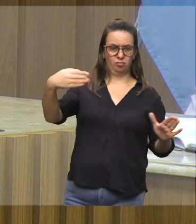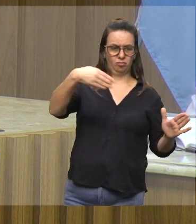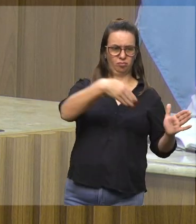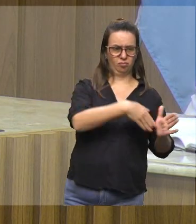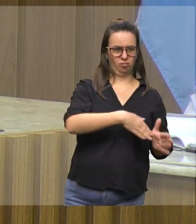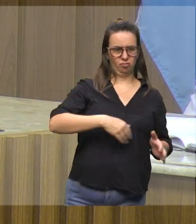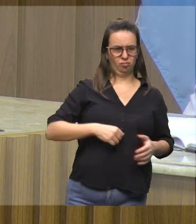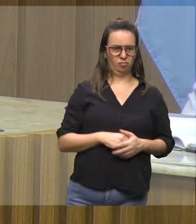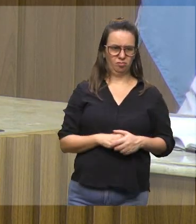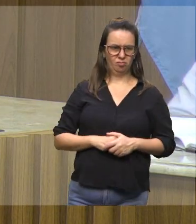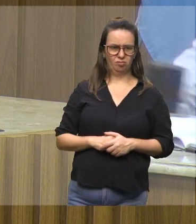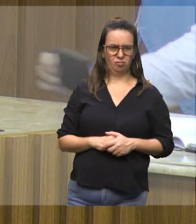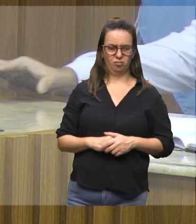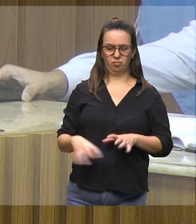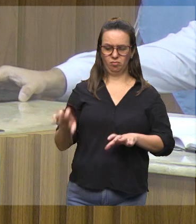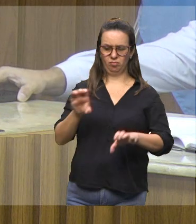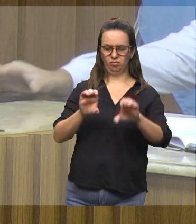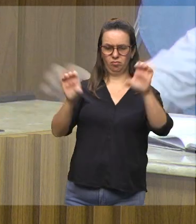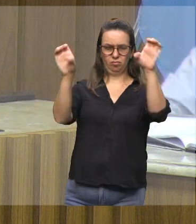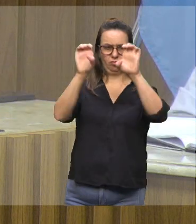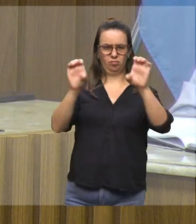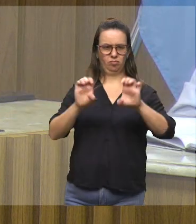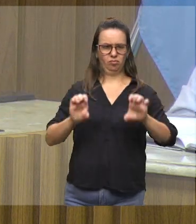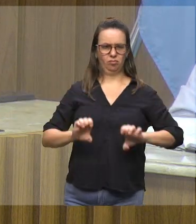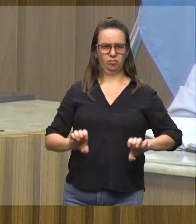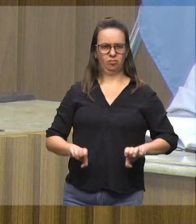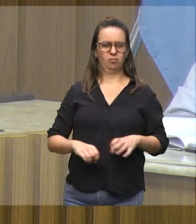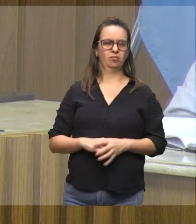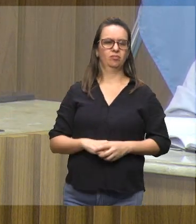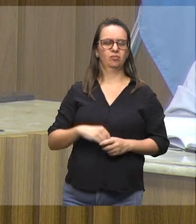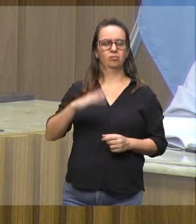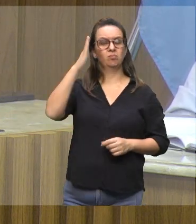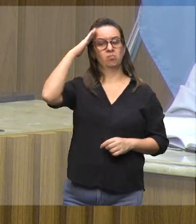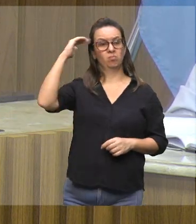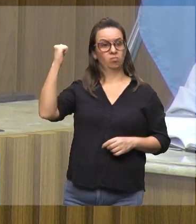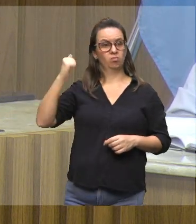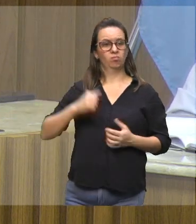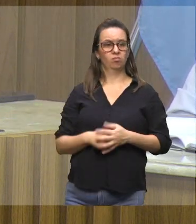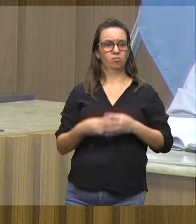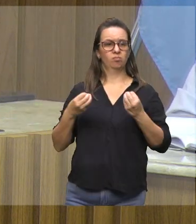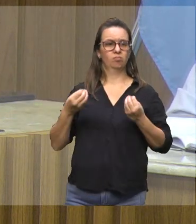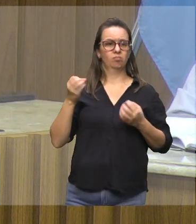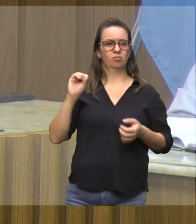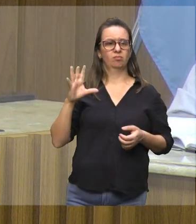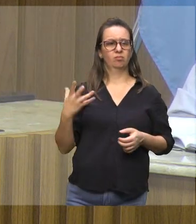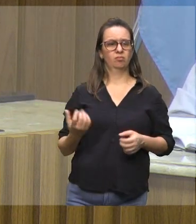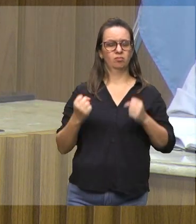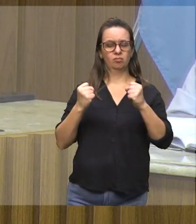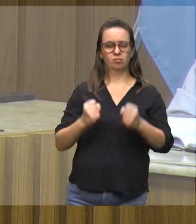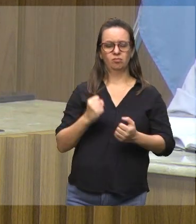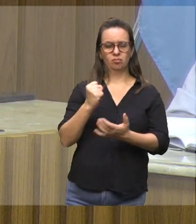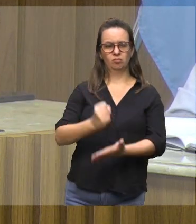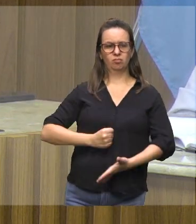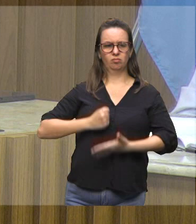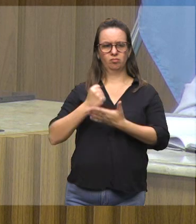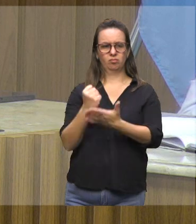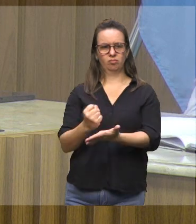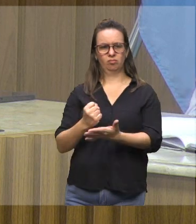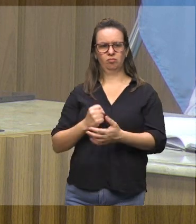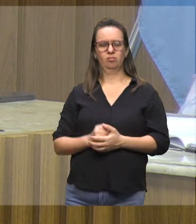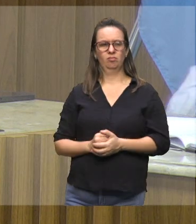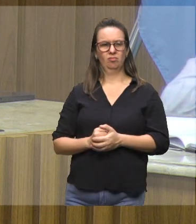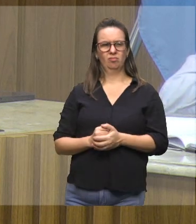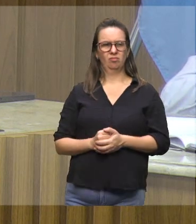ele que vem da questão da área estrutural, né, entende do assunto, né, para que possa intervir com relação